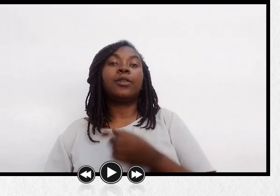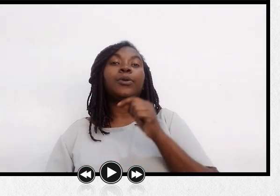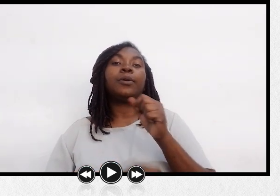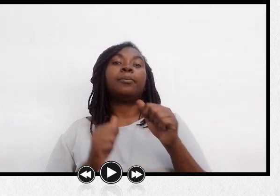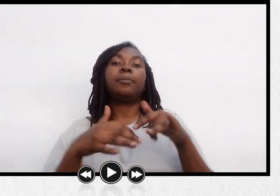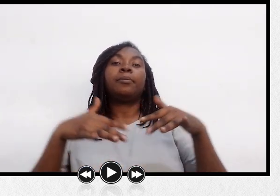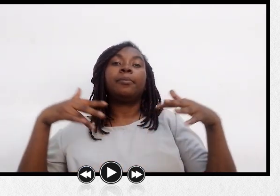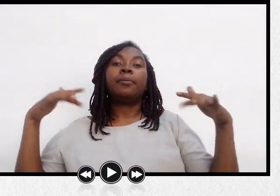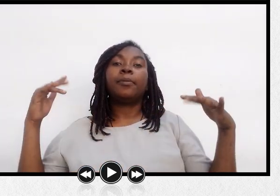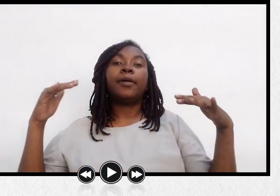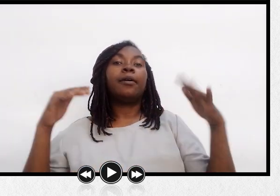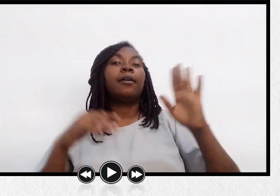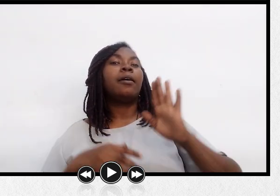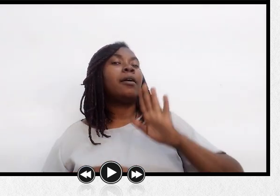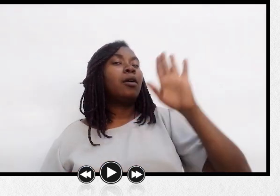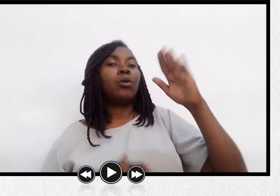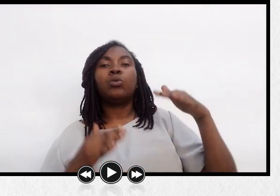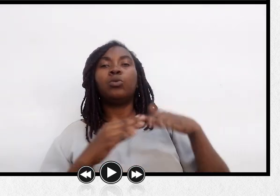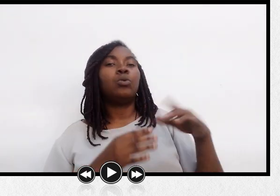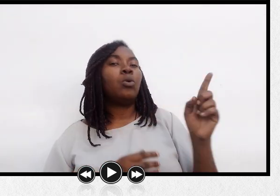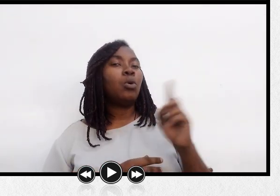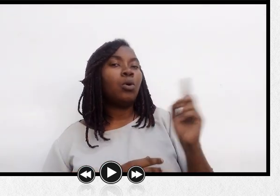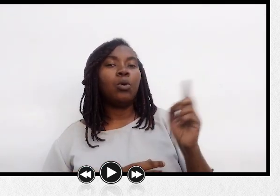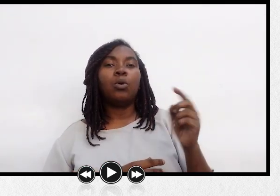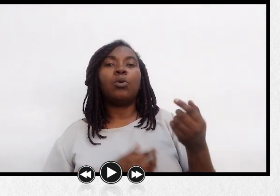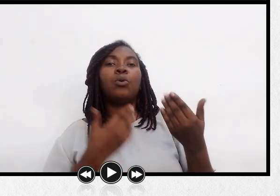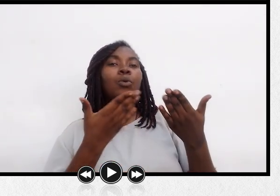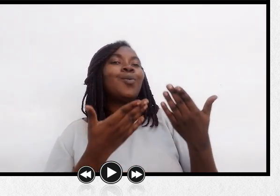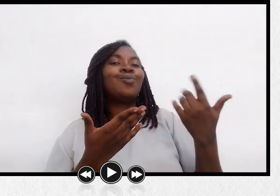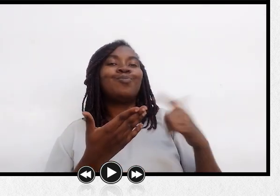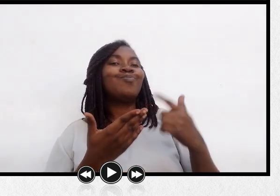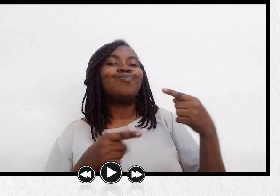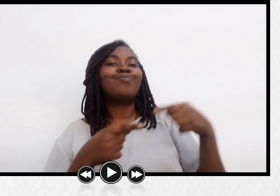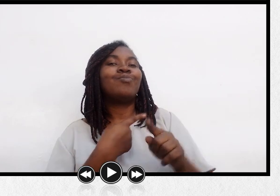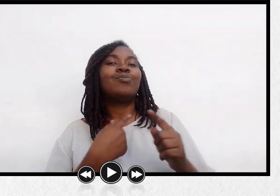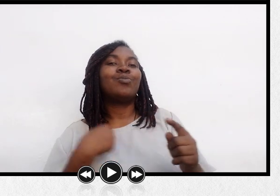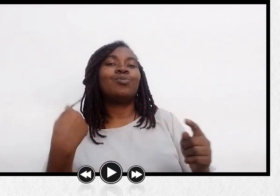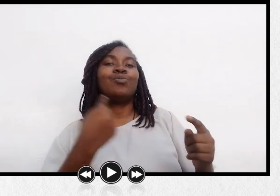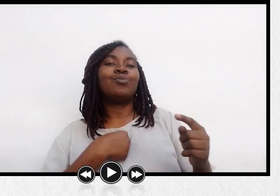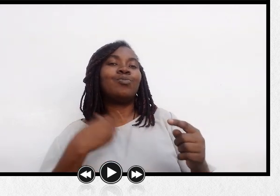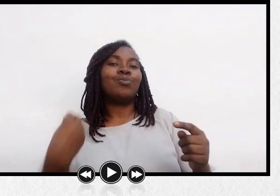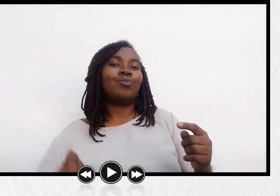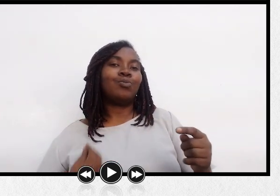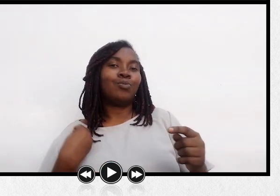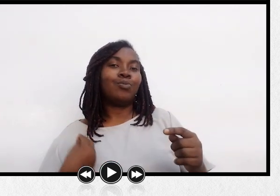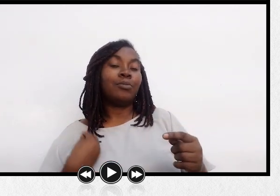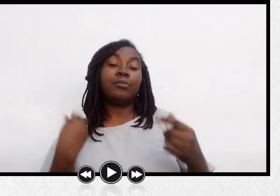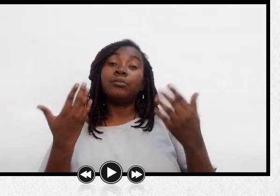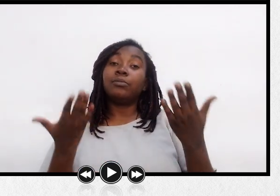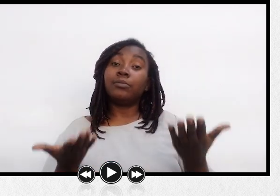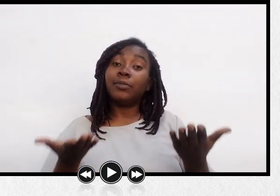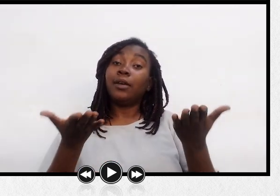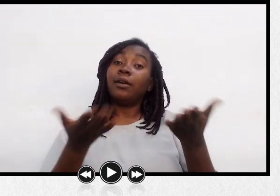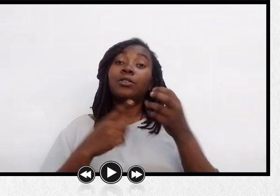e falamos, não concordamos com isso não condiz com a nossa realidade. Então, é